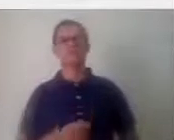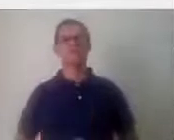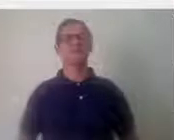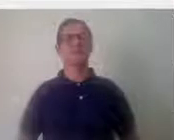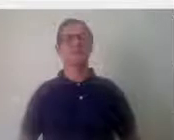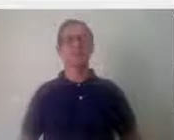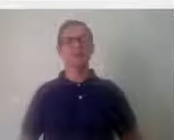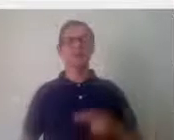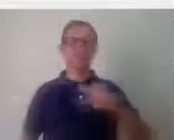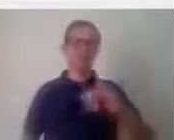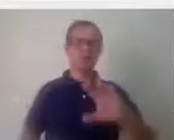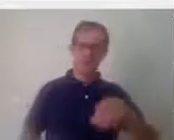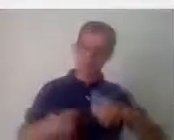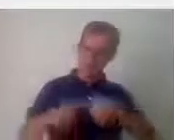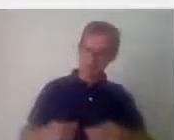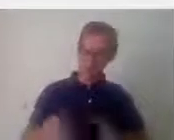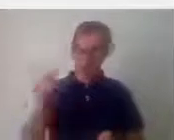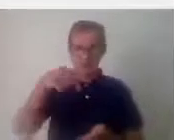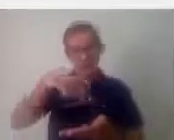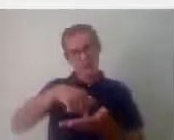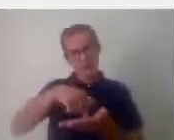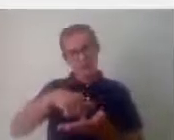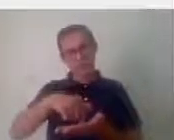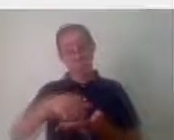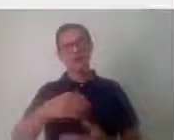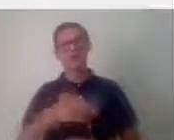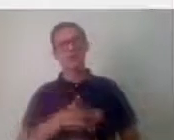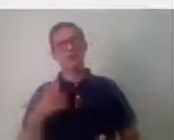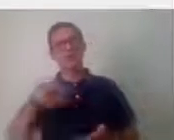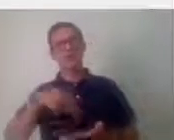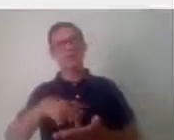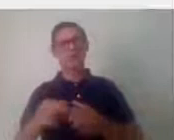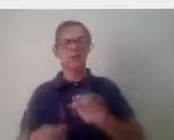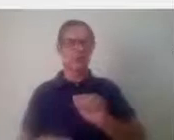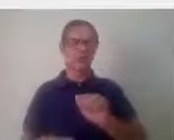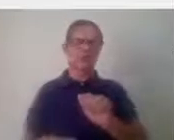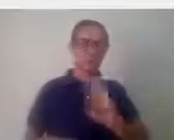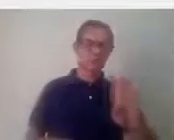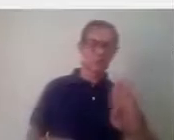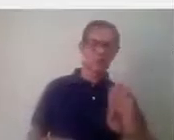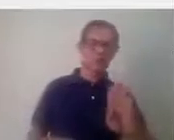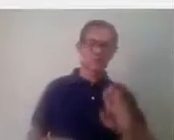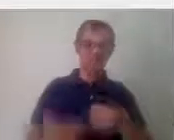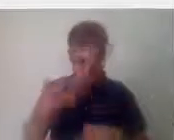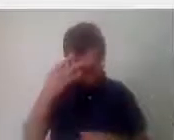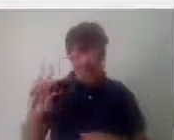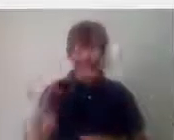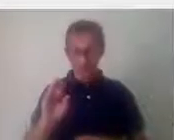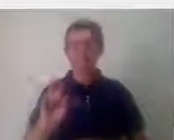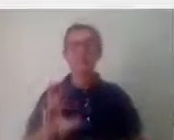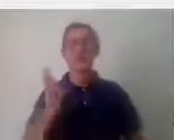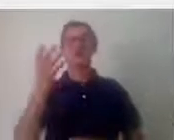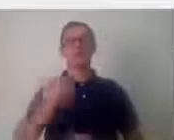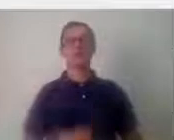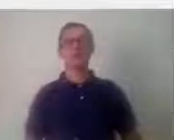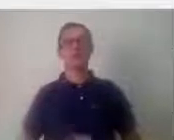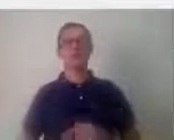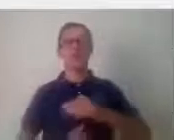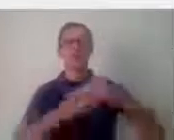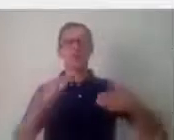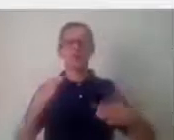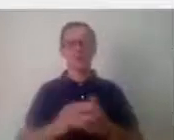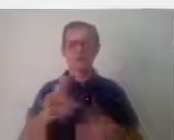um pico. Nesse ponto aqui, que é o meu ponto AB, que a gente não sabe qual é, o que acontece? Para todos